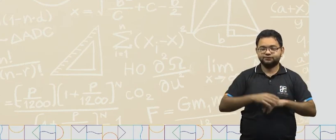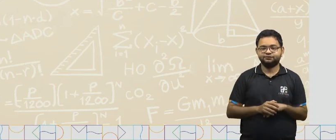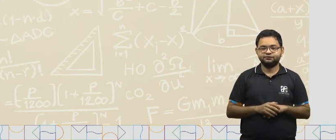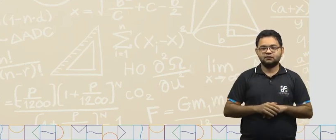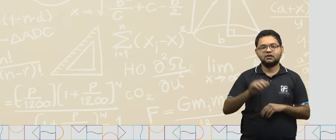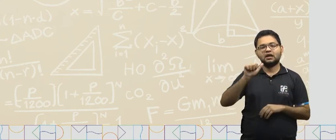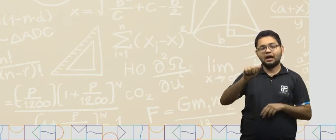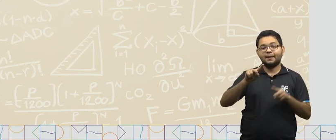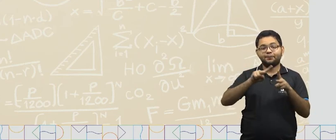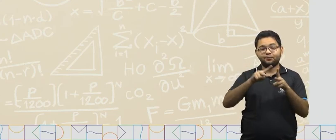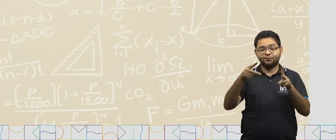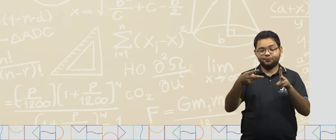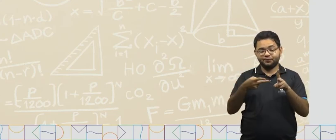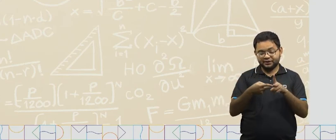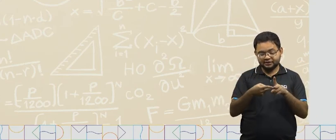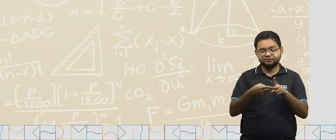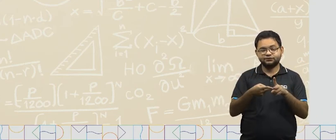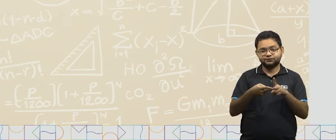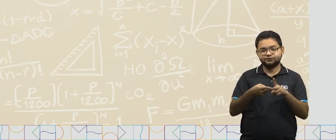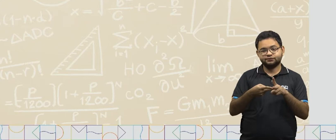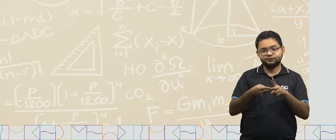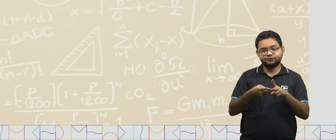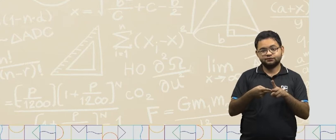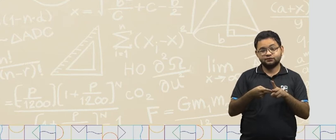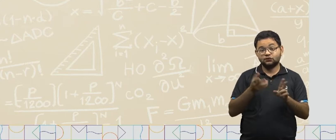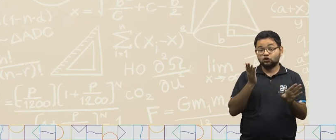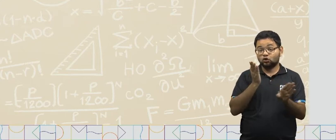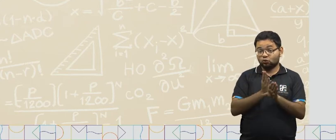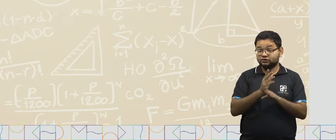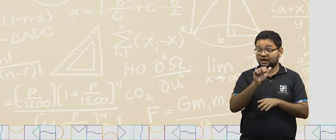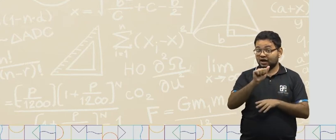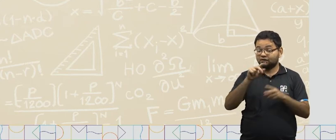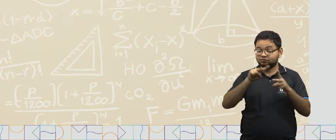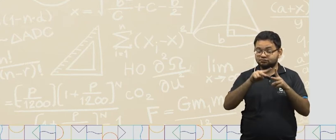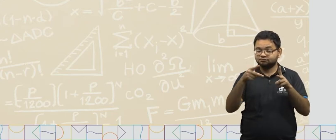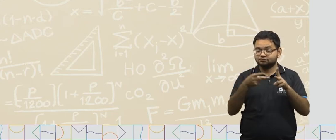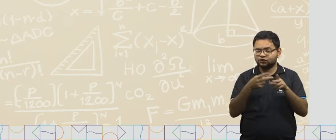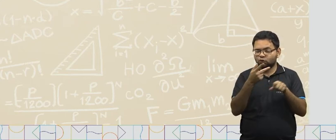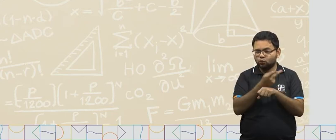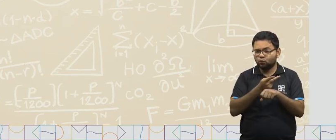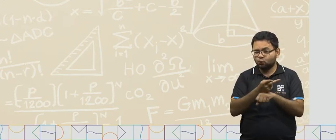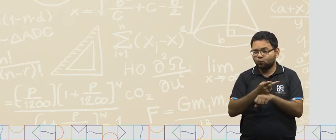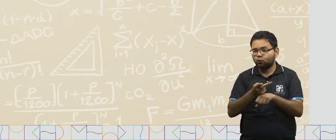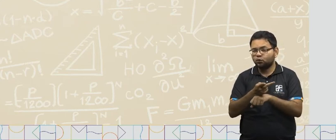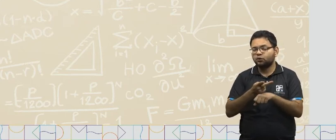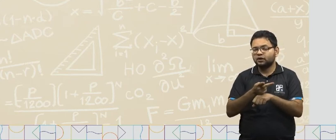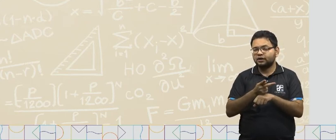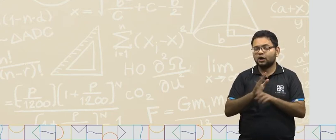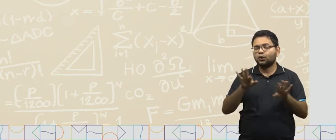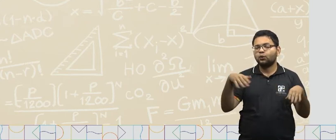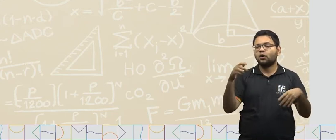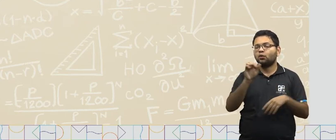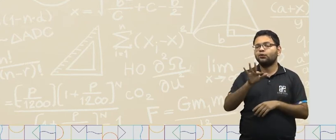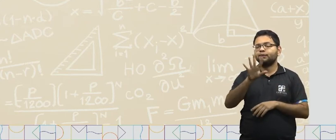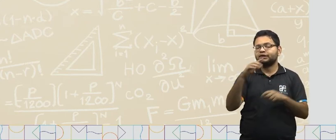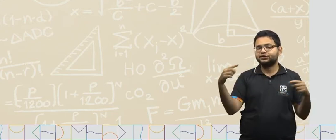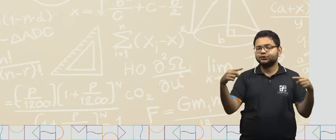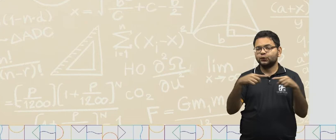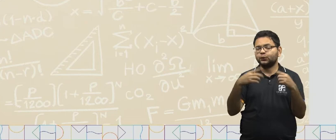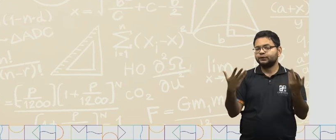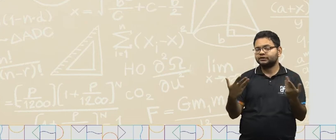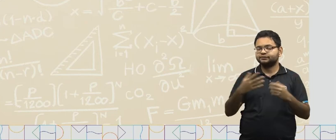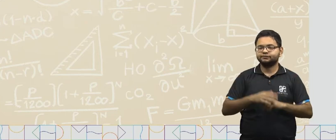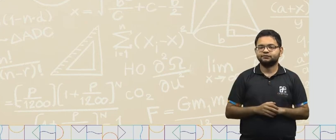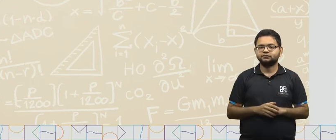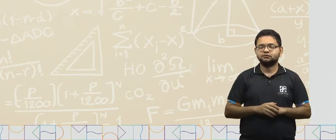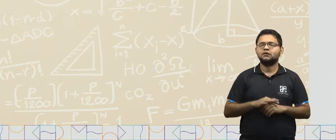A, pirâmide triangular. É isso que nós estamos procurando, uma pirâmide triangular. Bom,